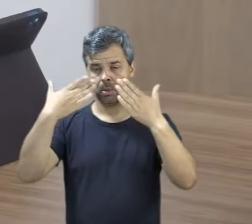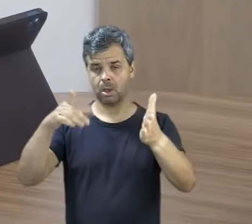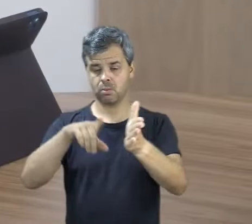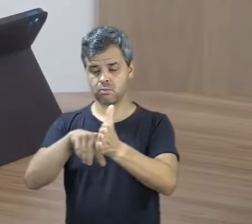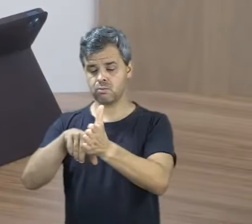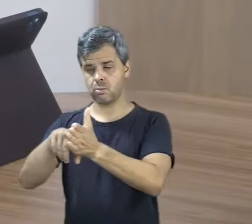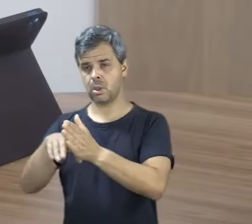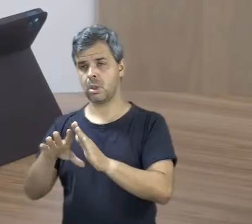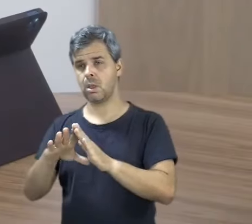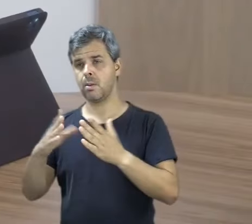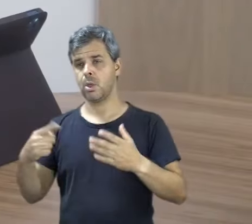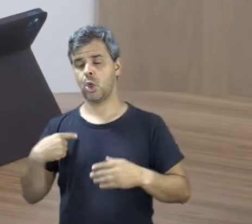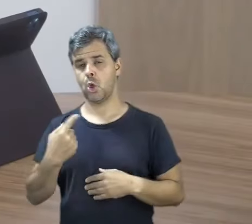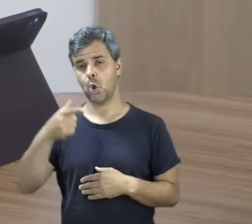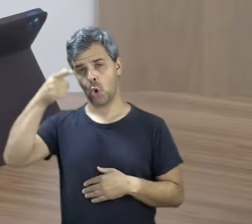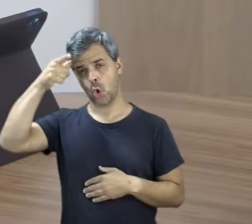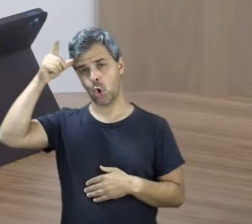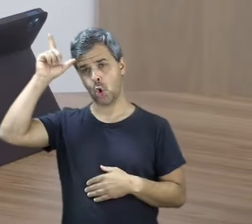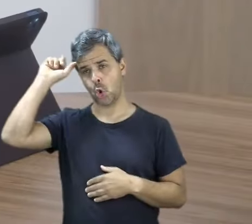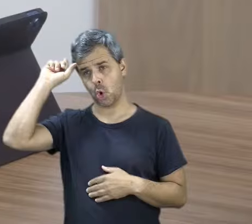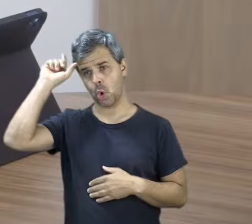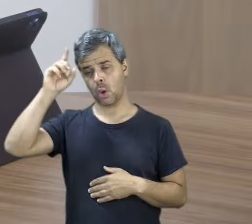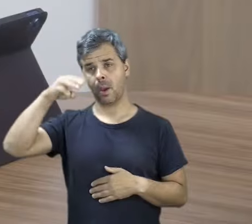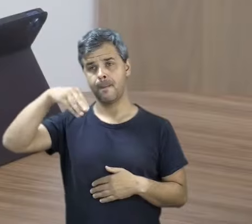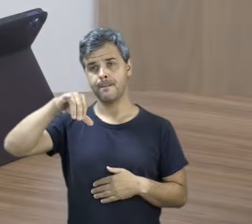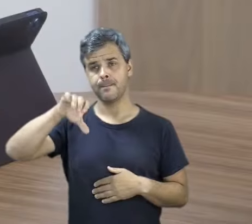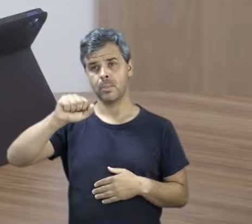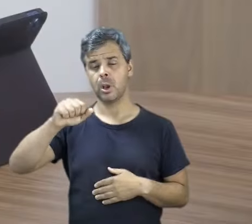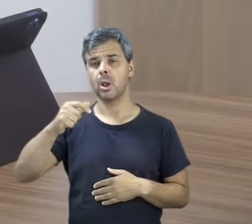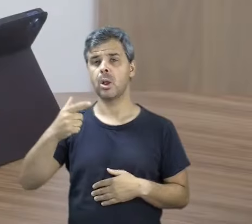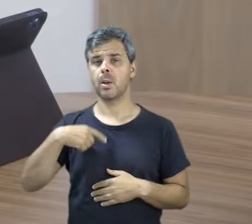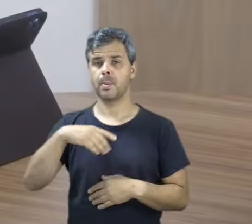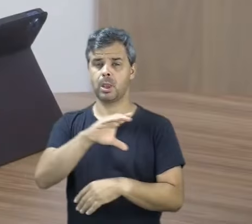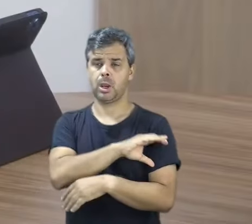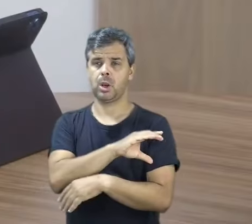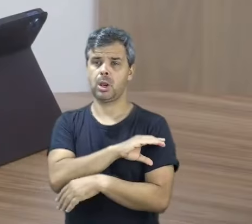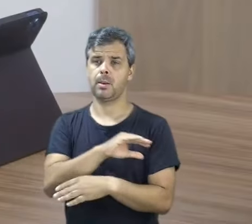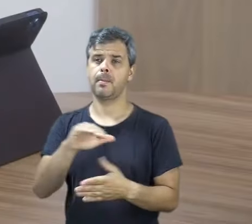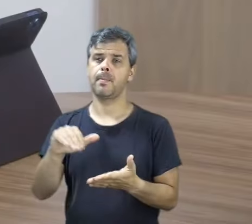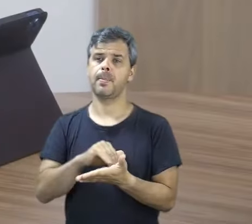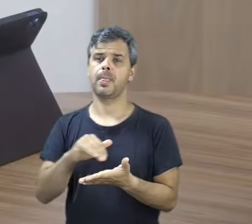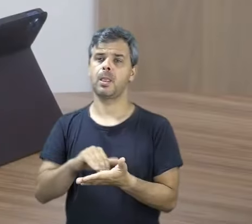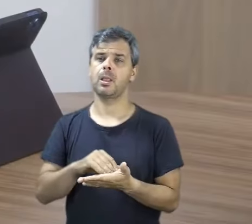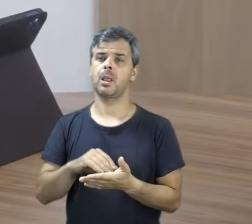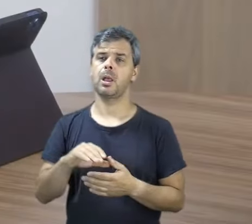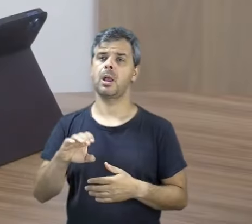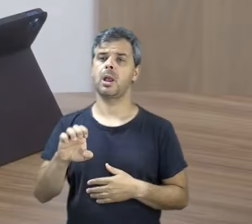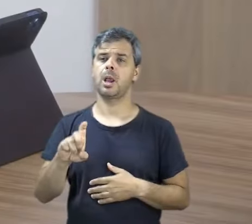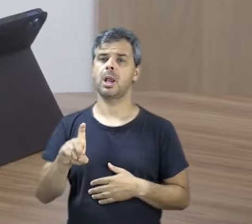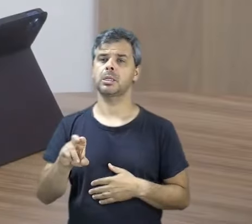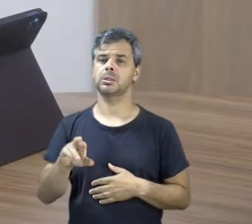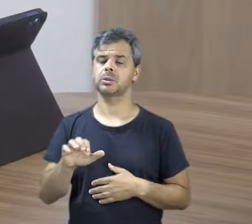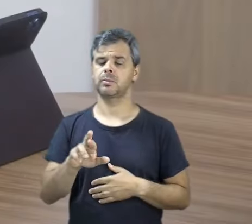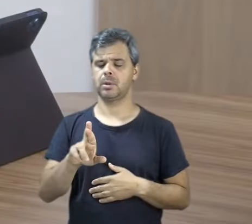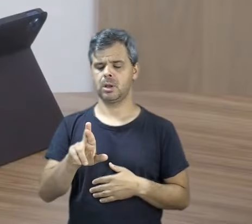dados, onde nós fizemos pelo MIR um balanço, né? Coordenado pela secretária executiva